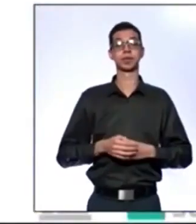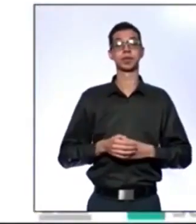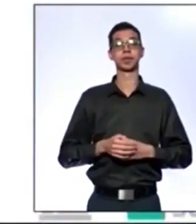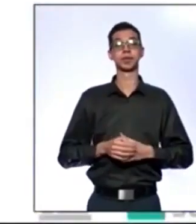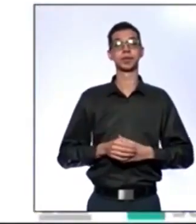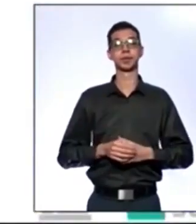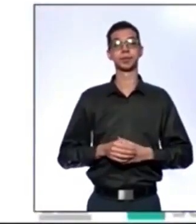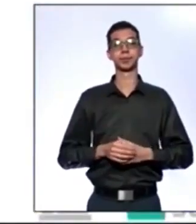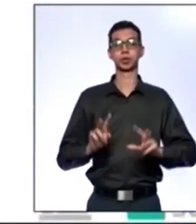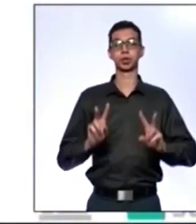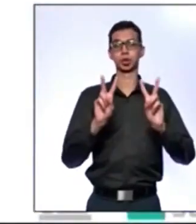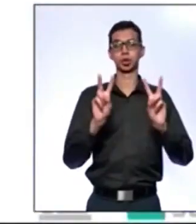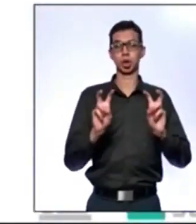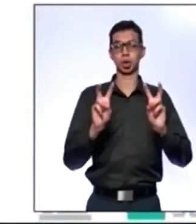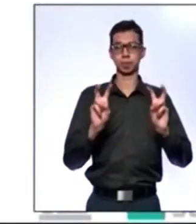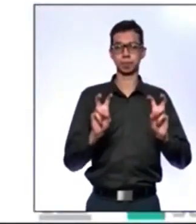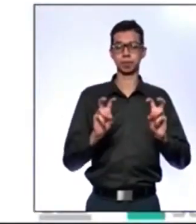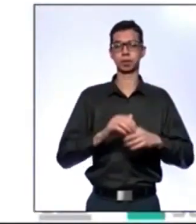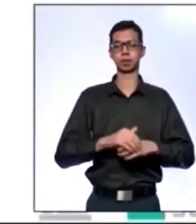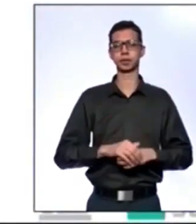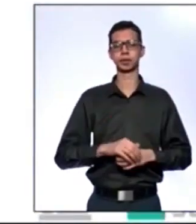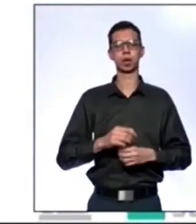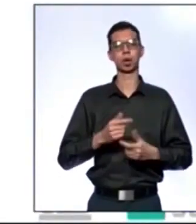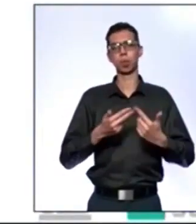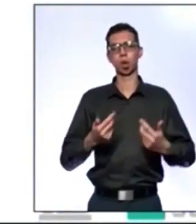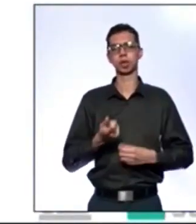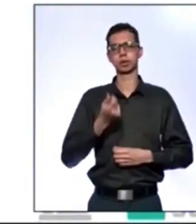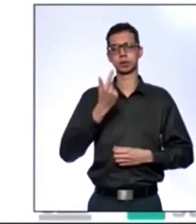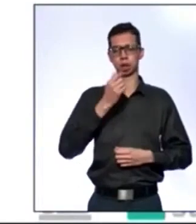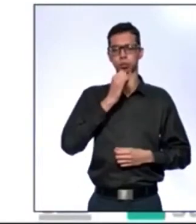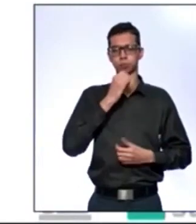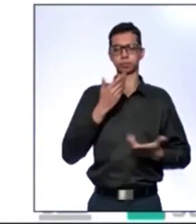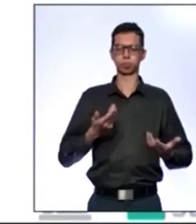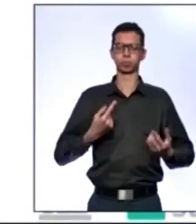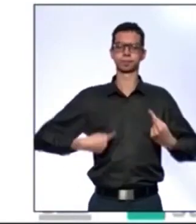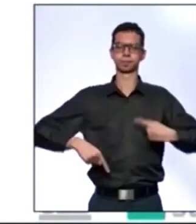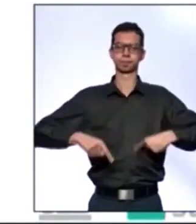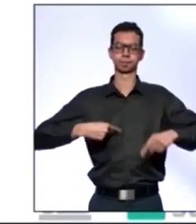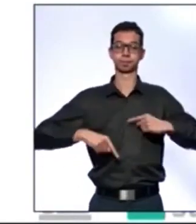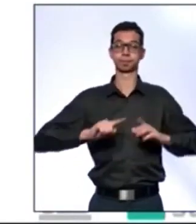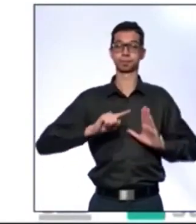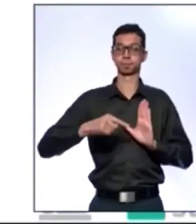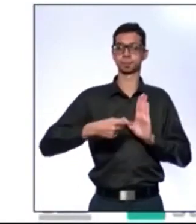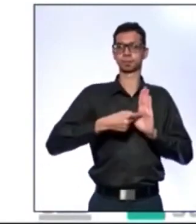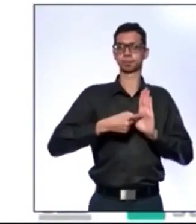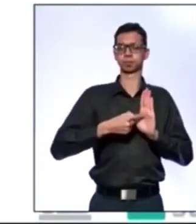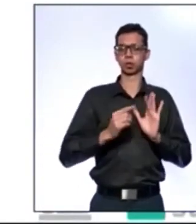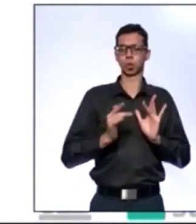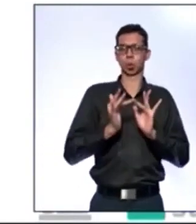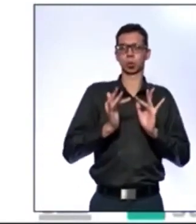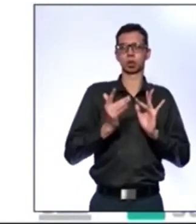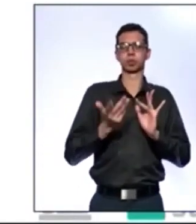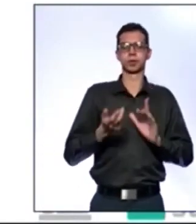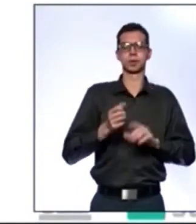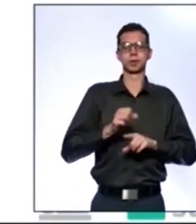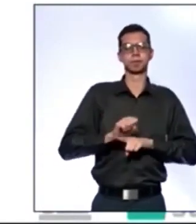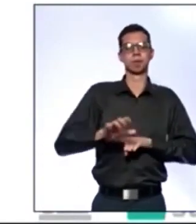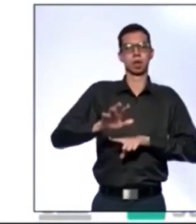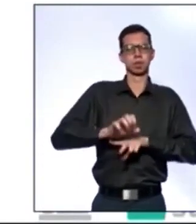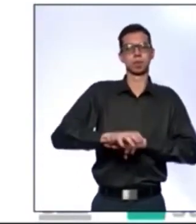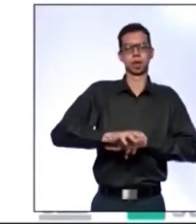Beleza? É o contato com o agente estranho. Então, veja. entrou no nosso corpo um